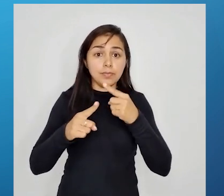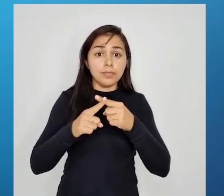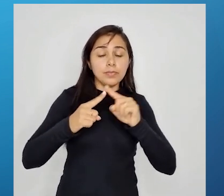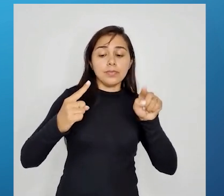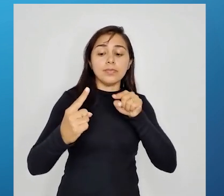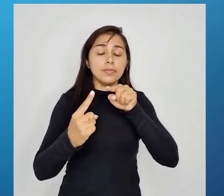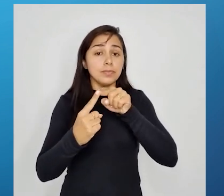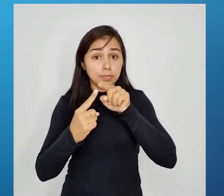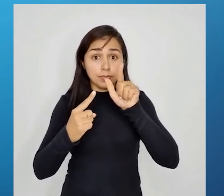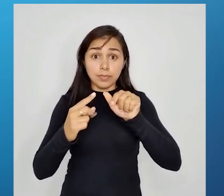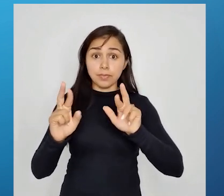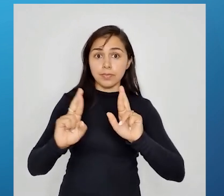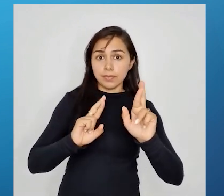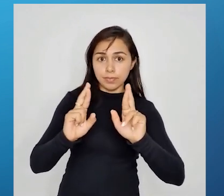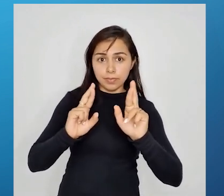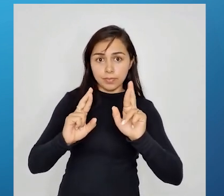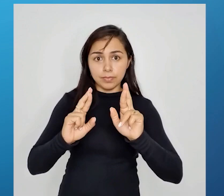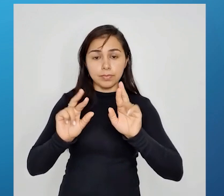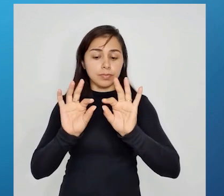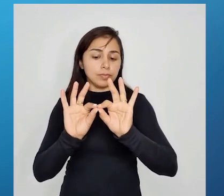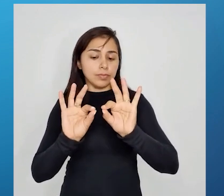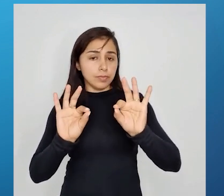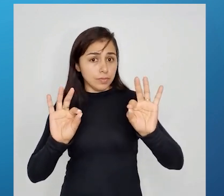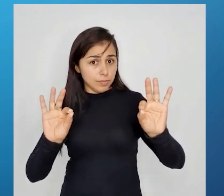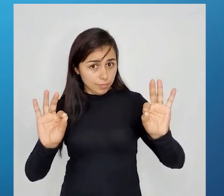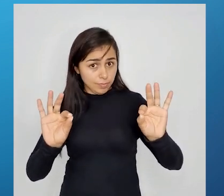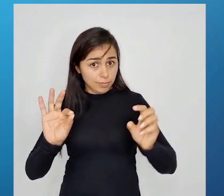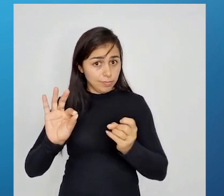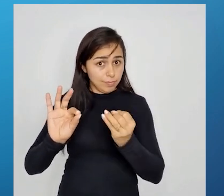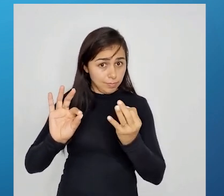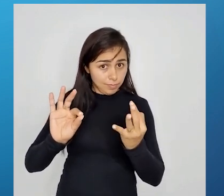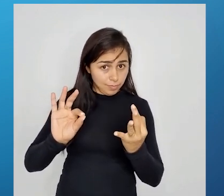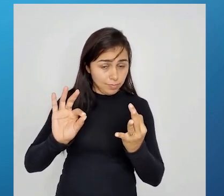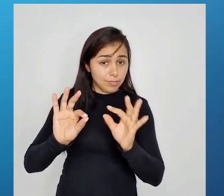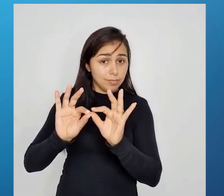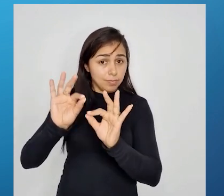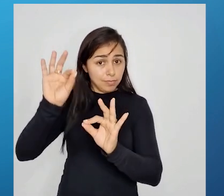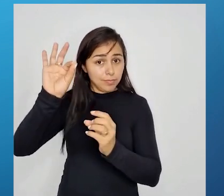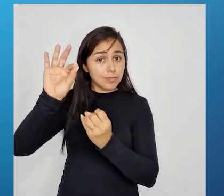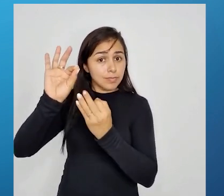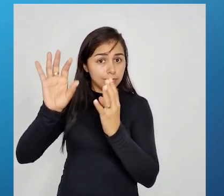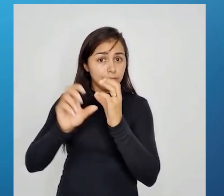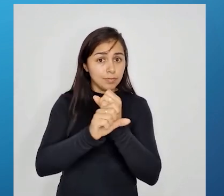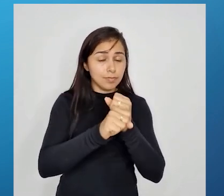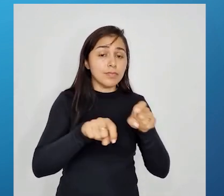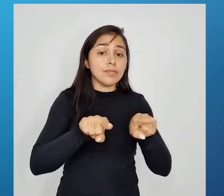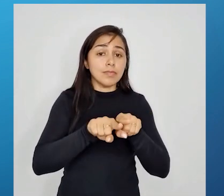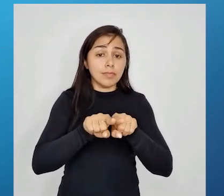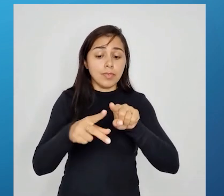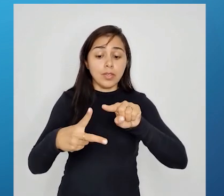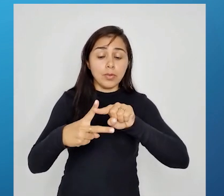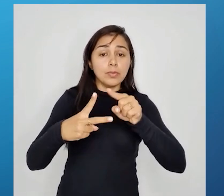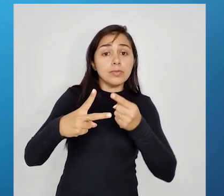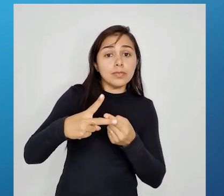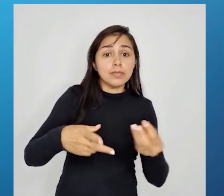trabalhar com relações entre as medidas dos lados e dos ângulos internos de um triângulo